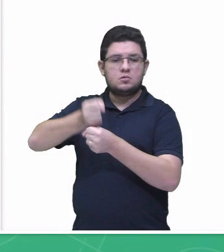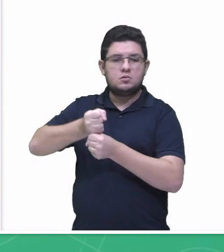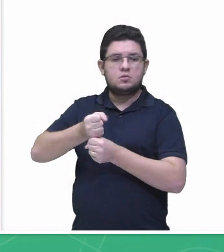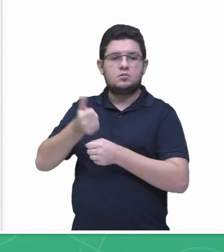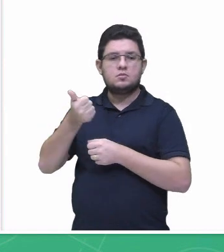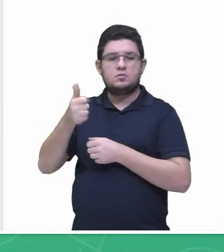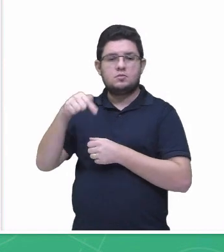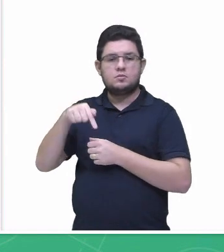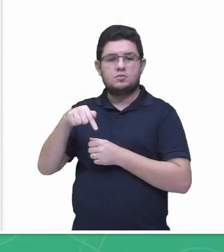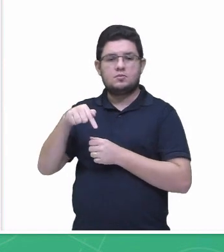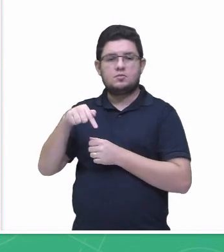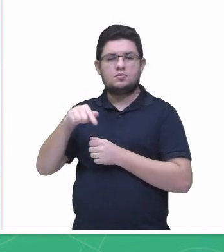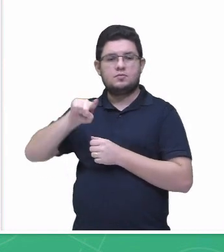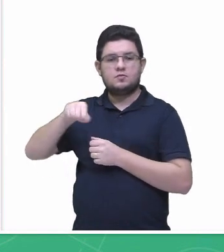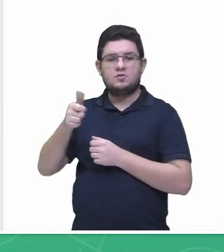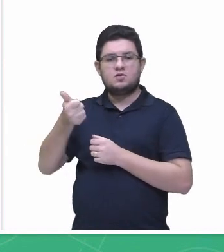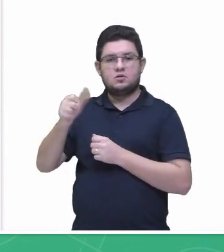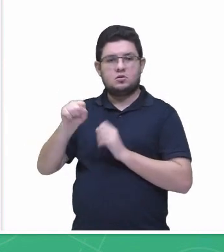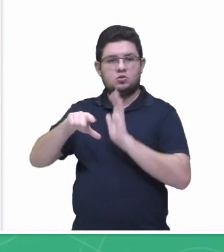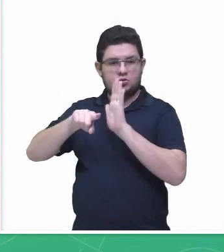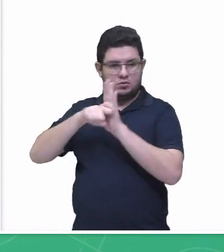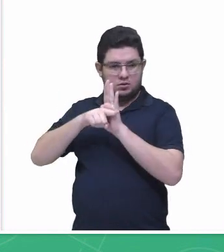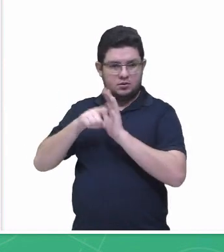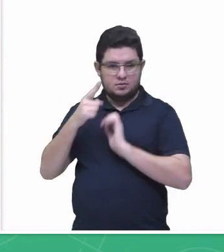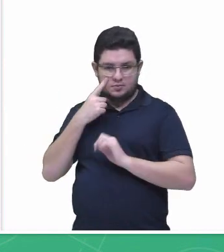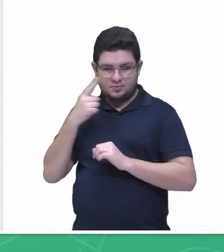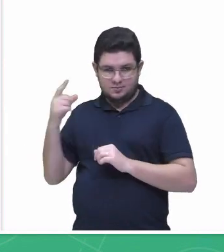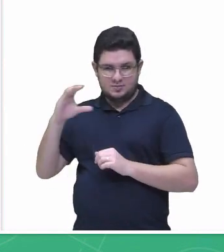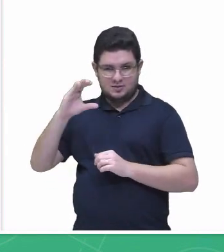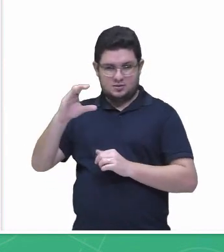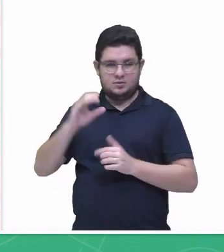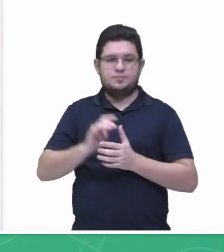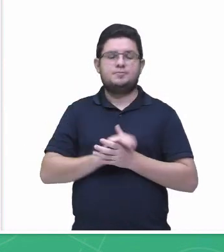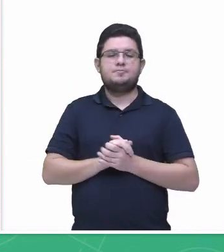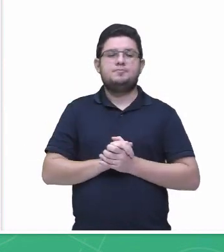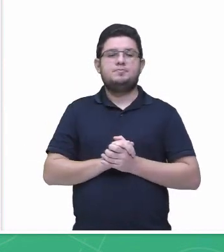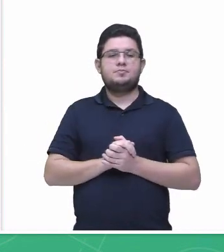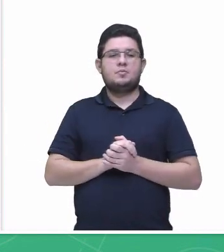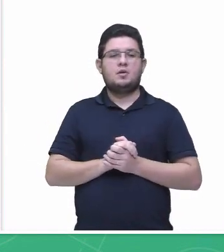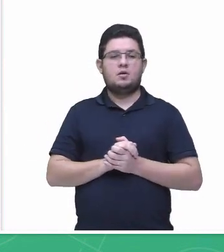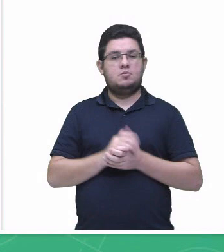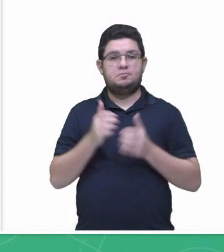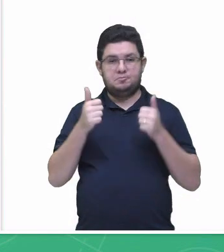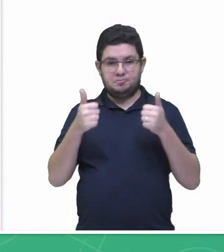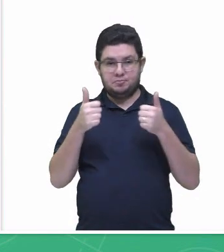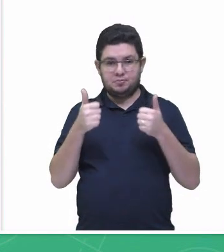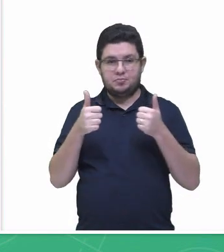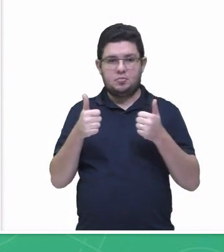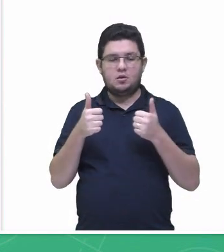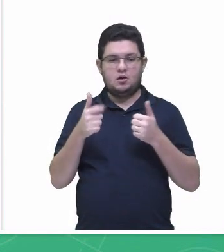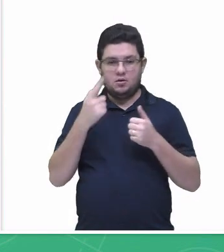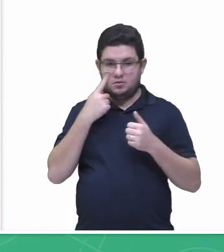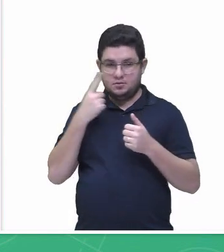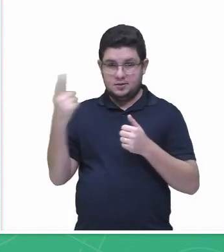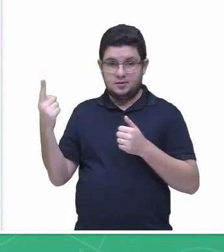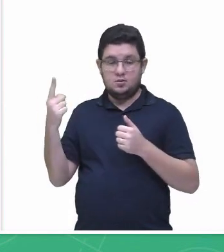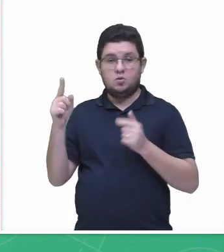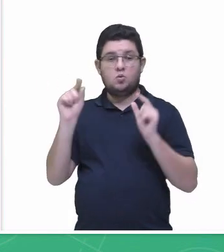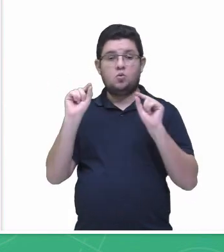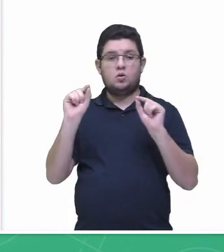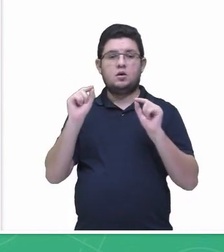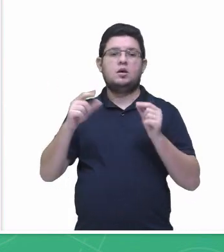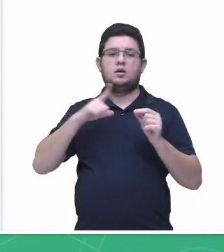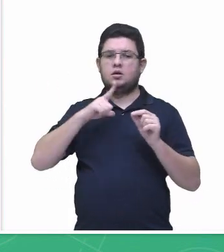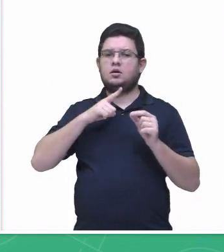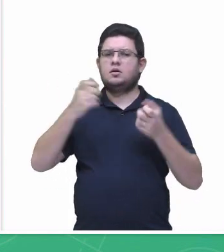17,18 graus Celsius, né? Que é a resposta lá que nós colocamos. Muito bem, pessoal. Nessa questão, o comentário é o